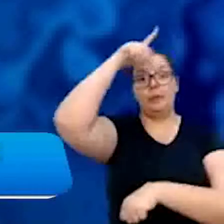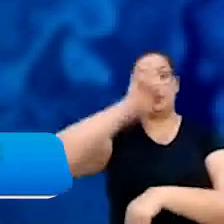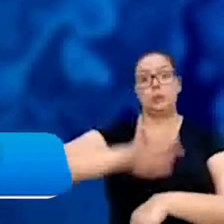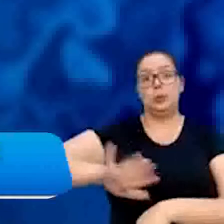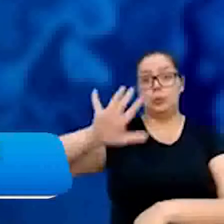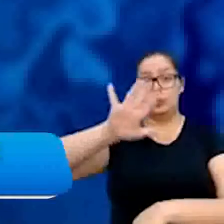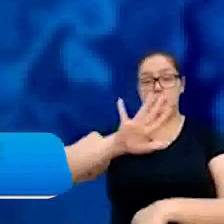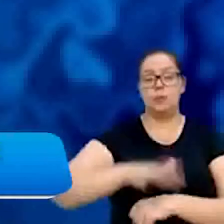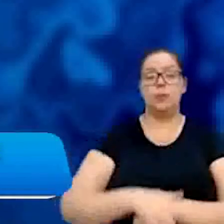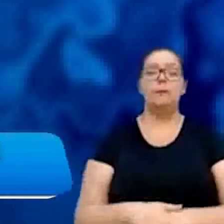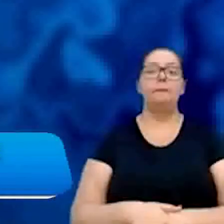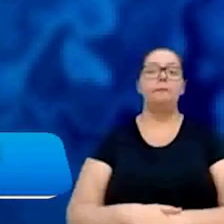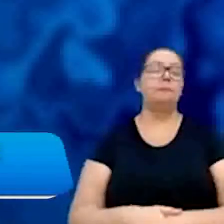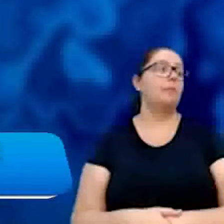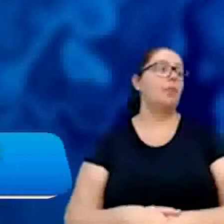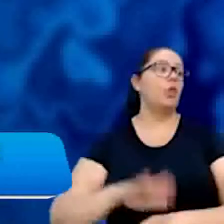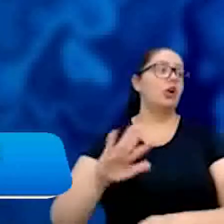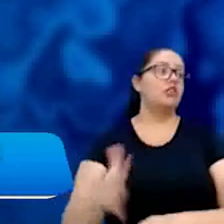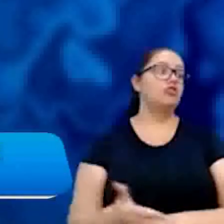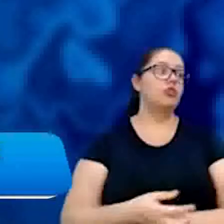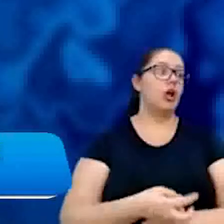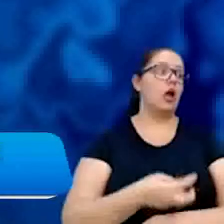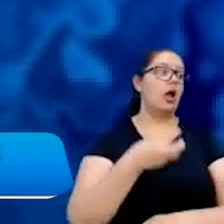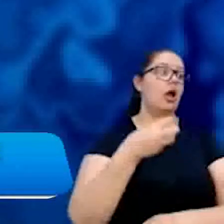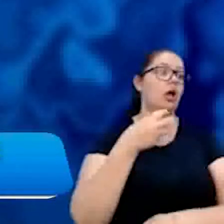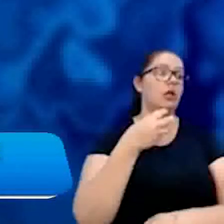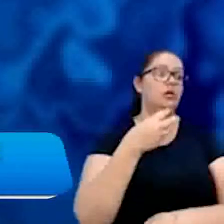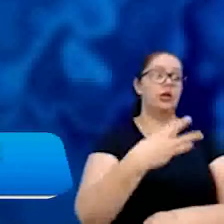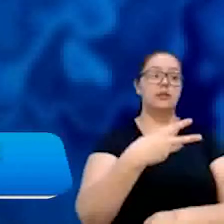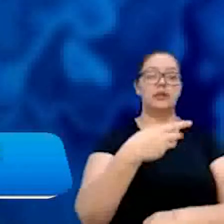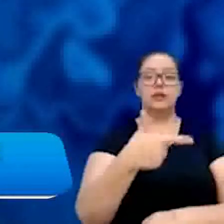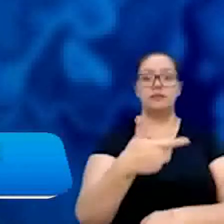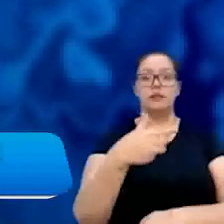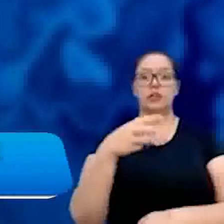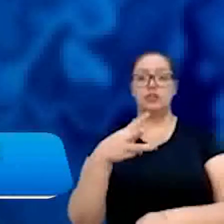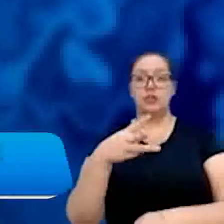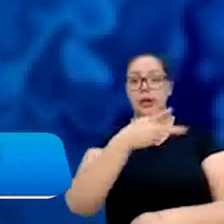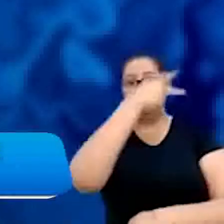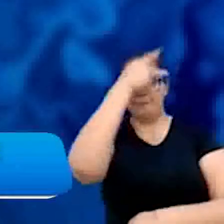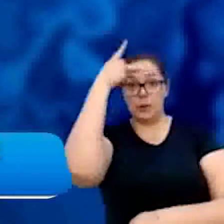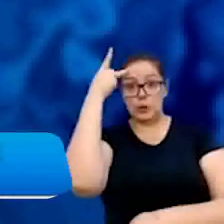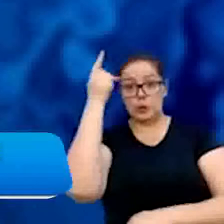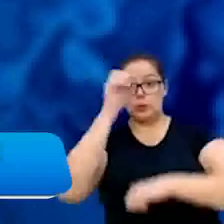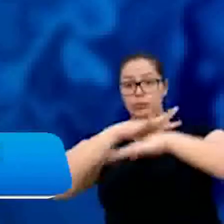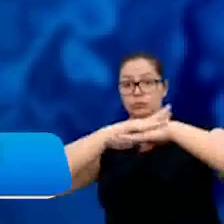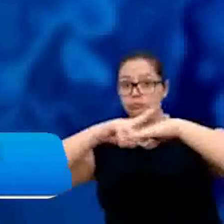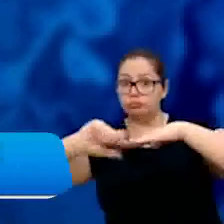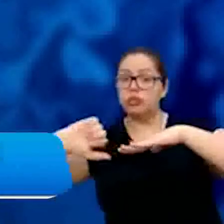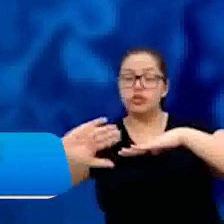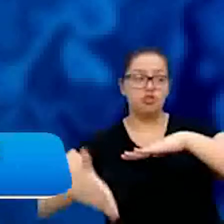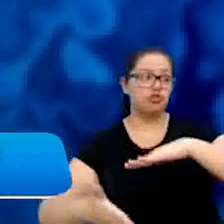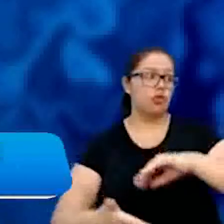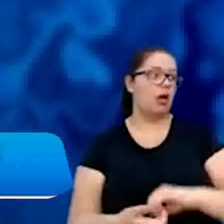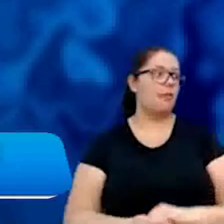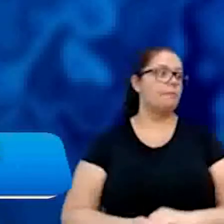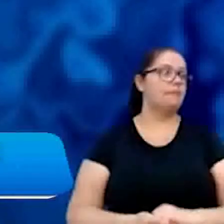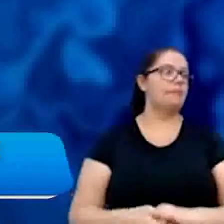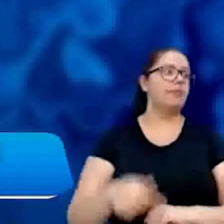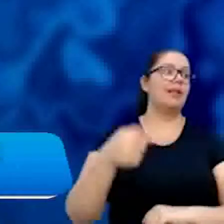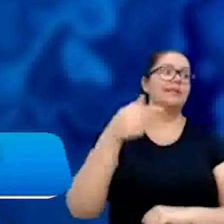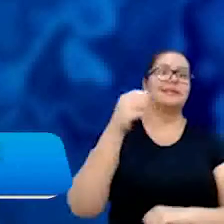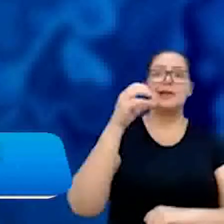323 recuperados, 70 pessoas estão internadas, destas 39 em UTI